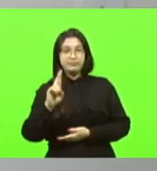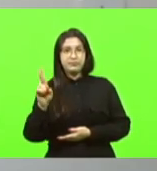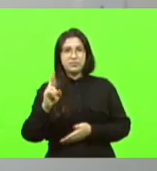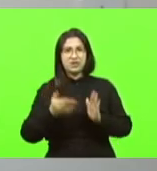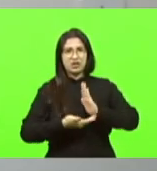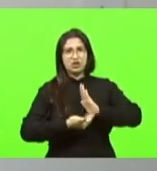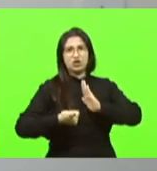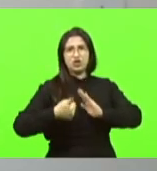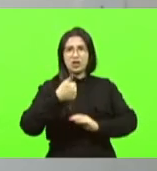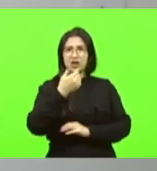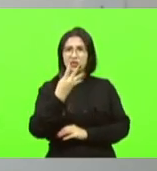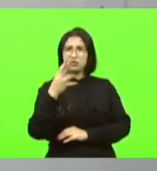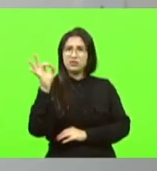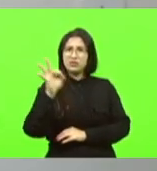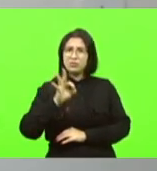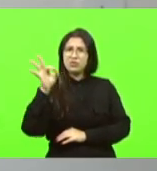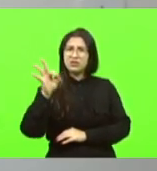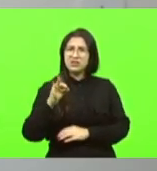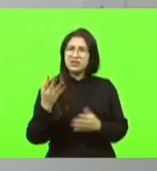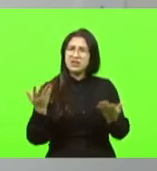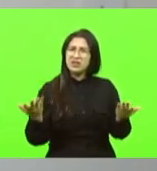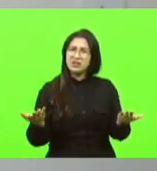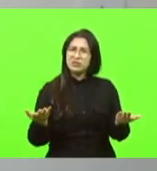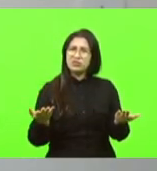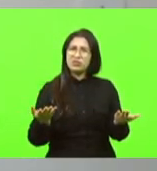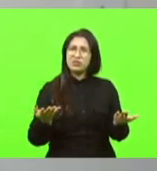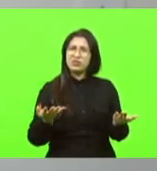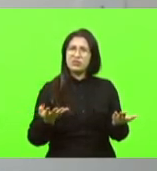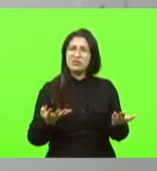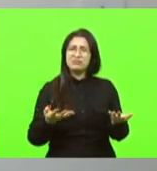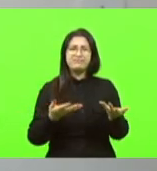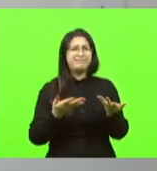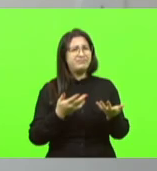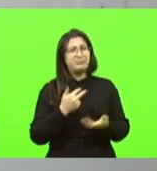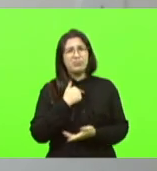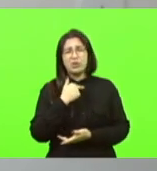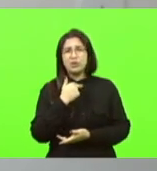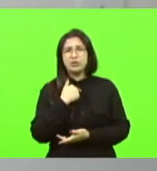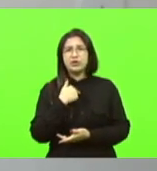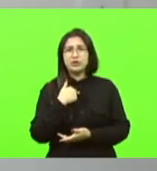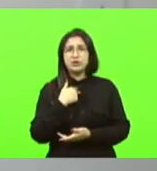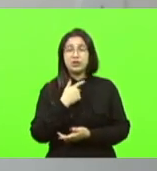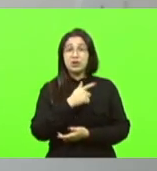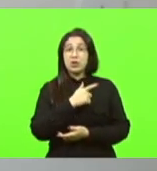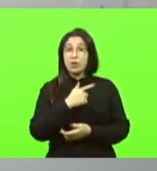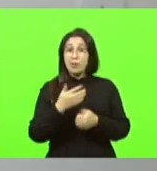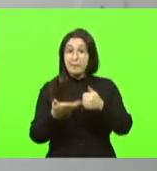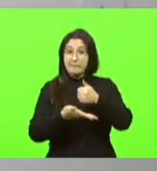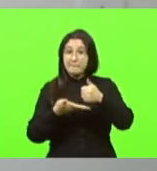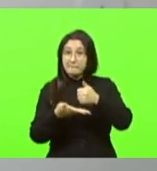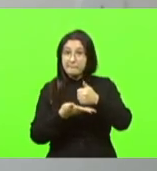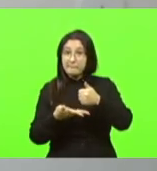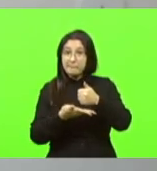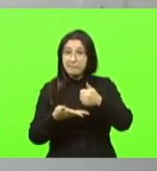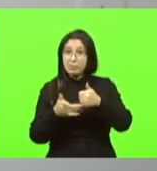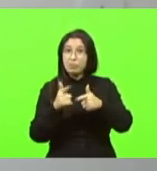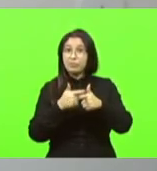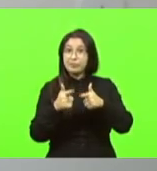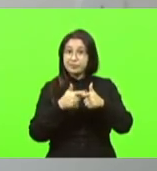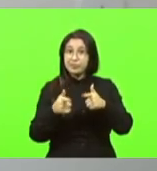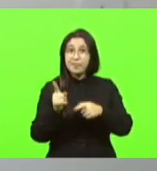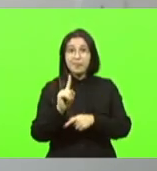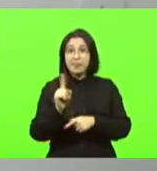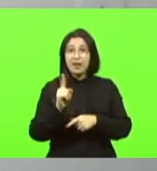cento é uma pronta o que que tá acontecendo com o governo O problema não é a base e o problema é um pouco da